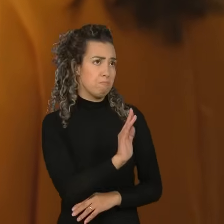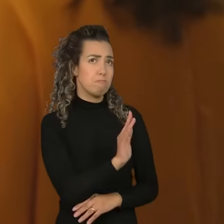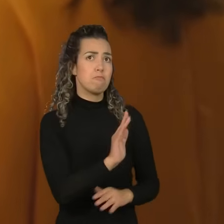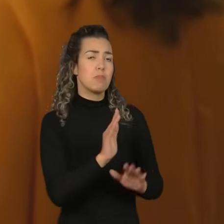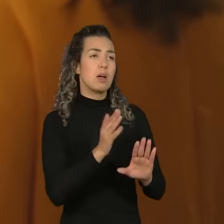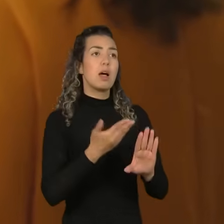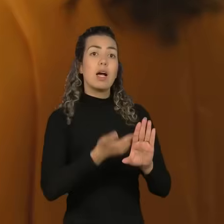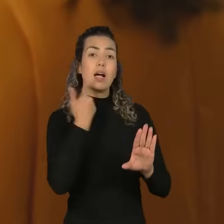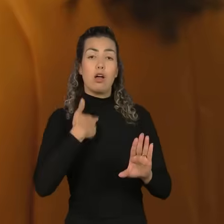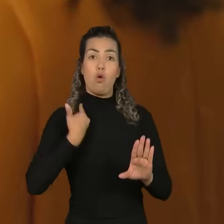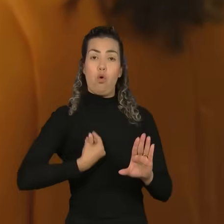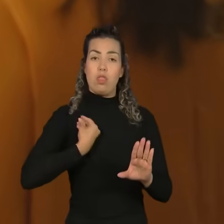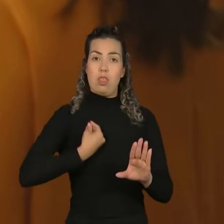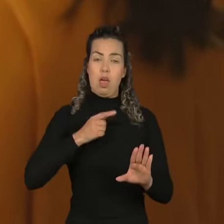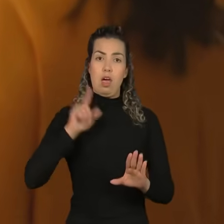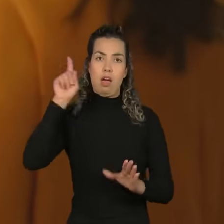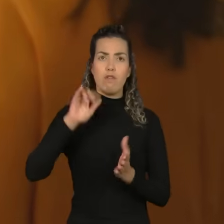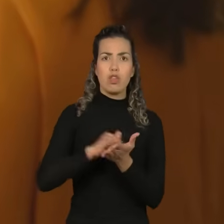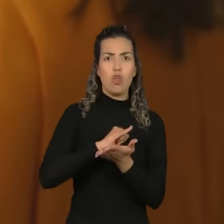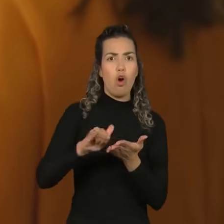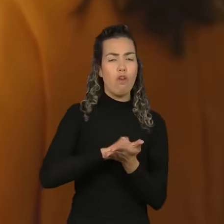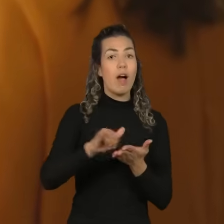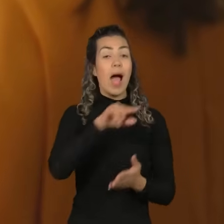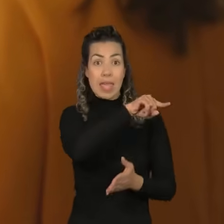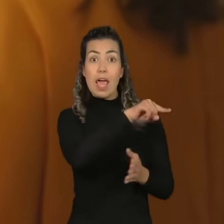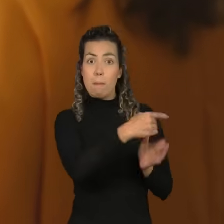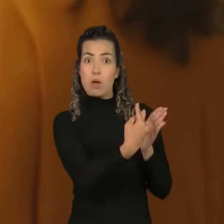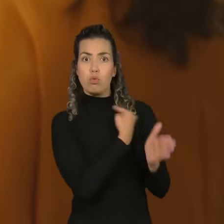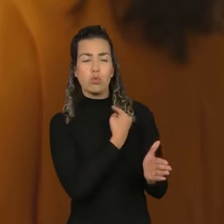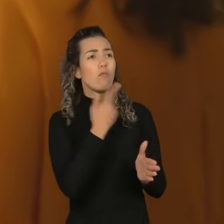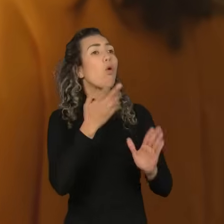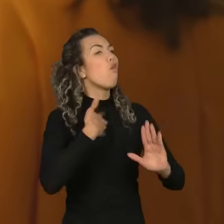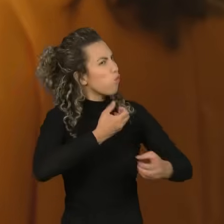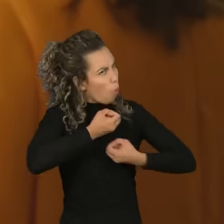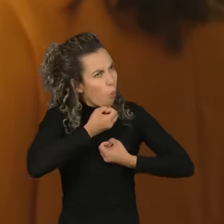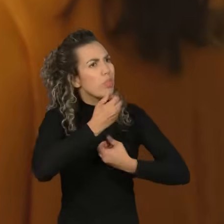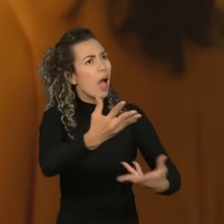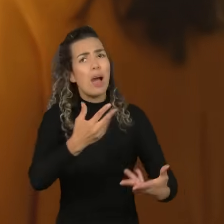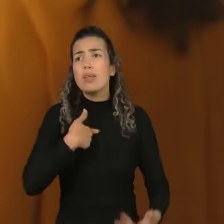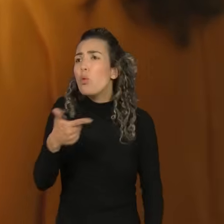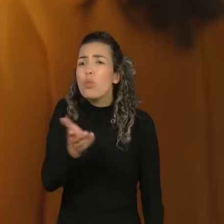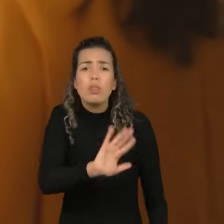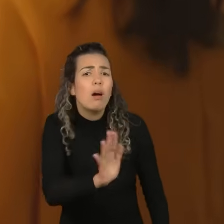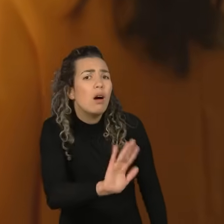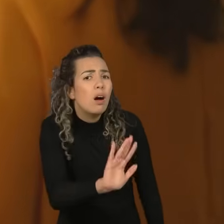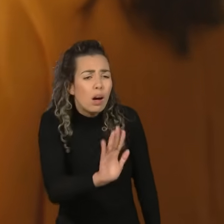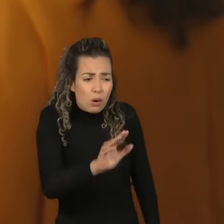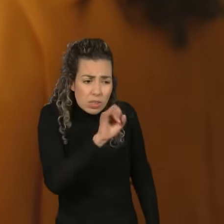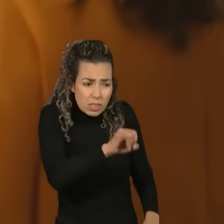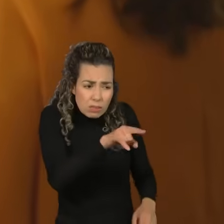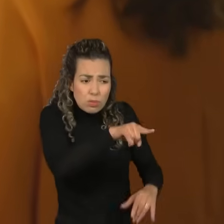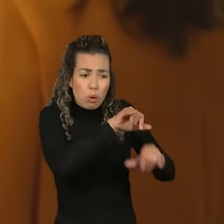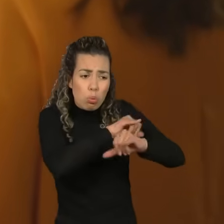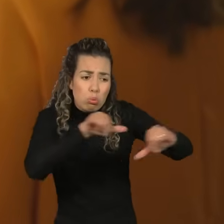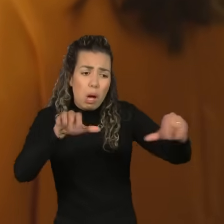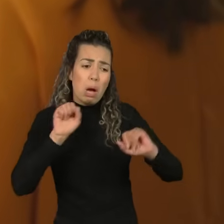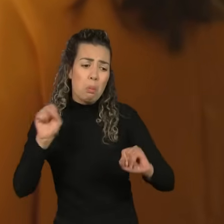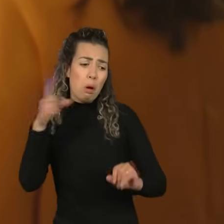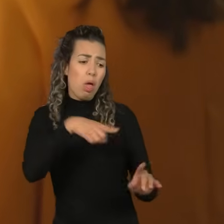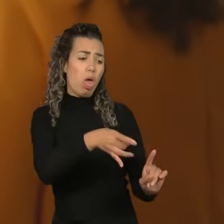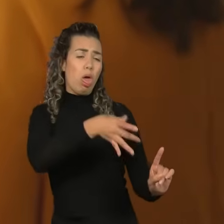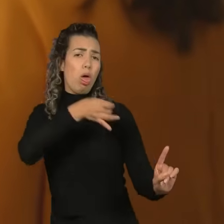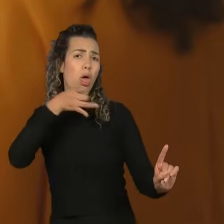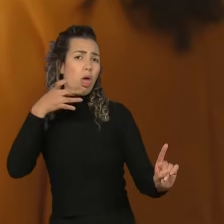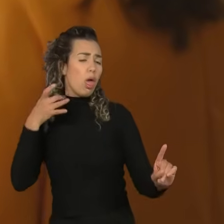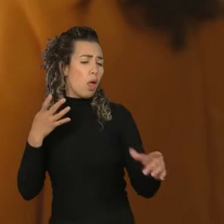Zeca Camargo, vou contar tudo. Eu falei, ai, meu filho, não faz isso, não vão gostar mais de você, não